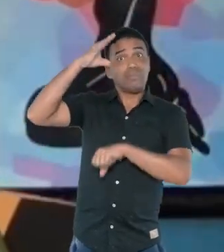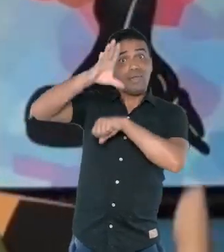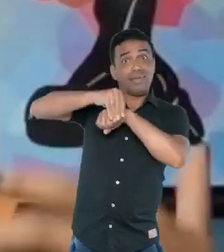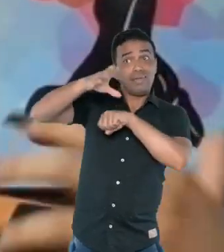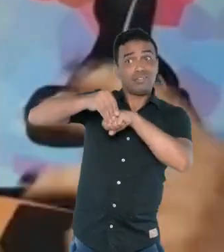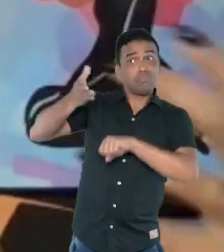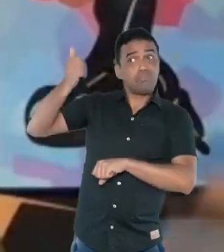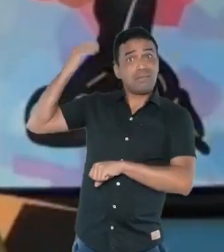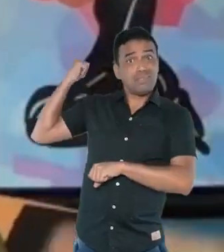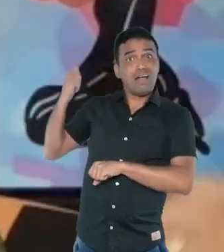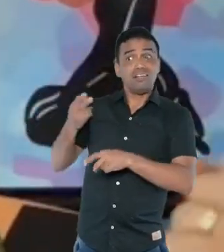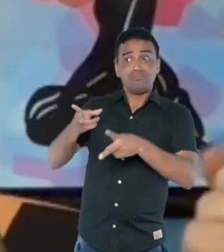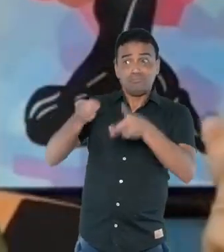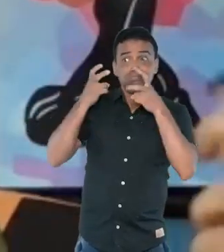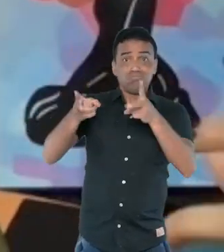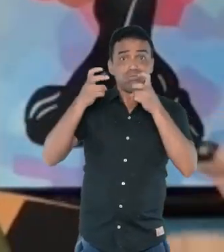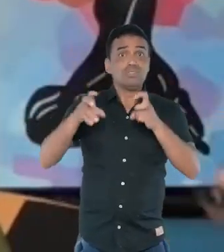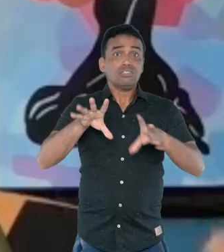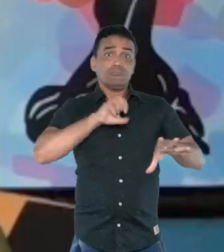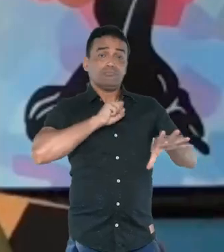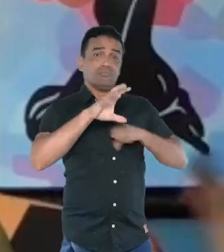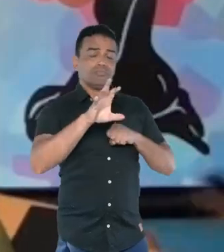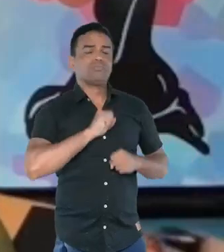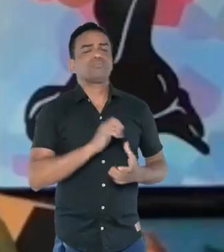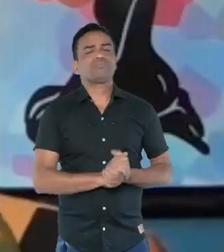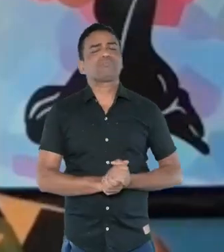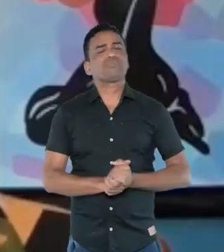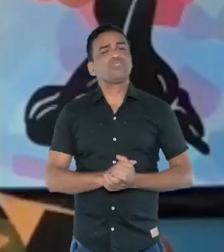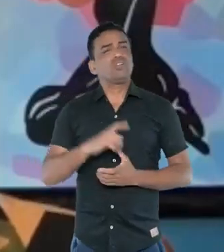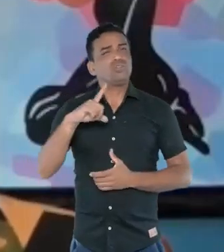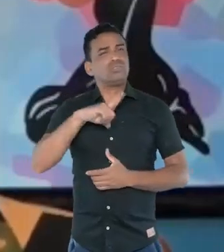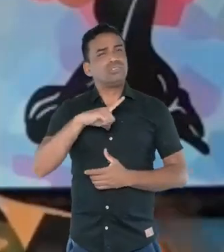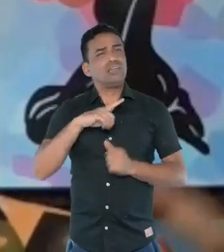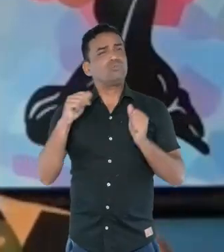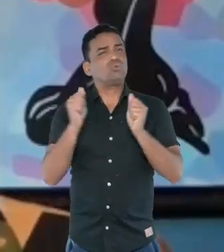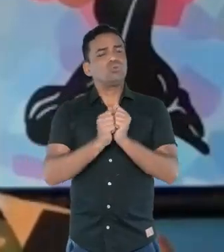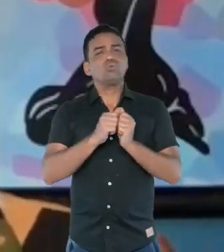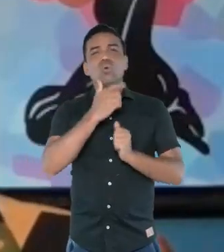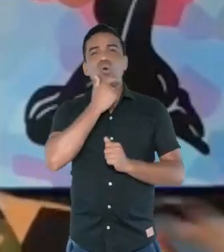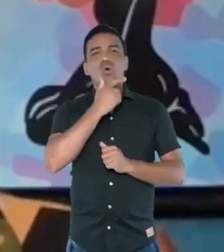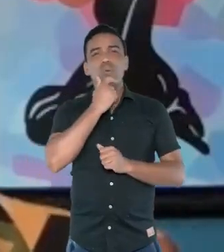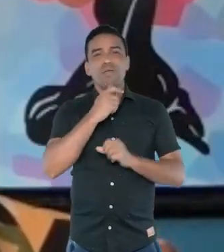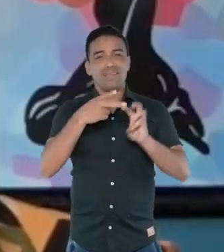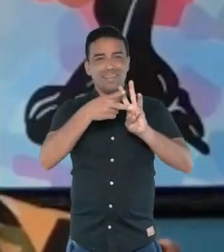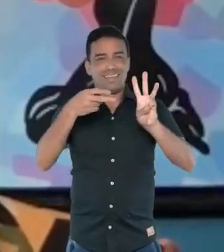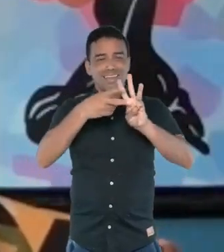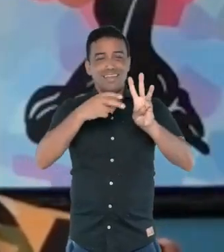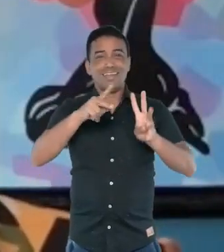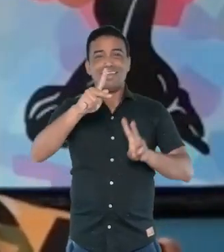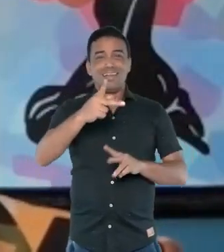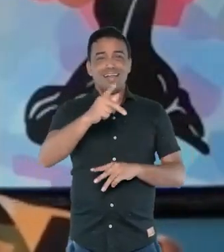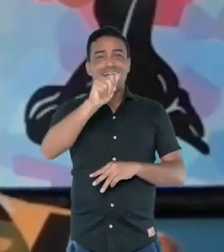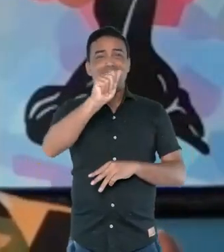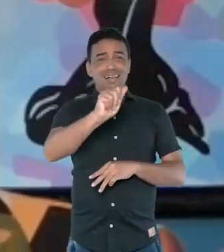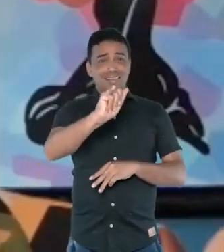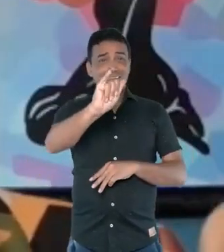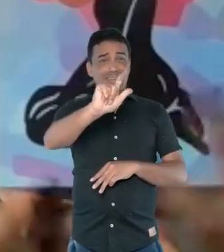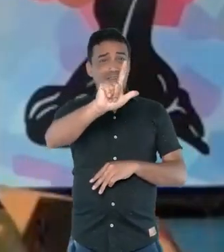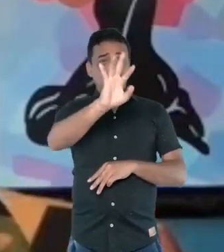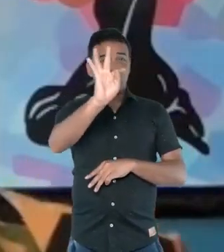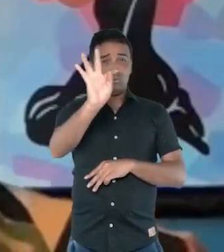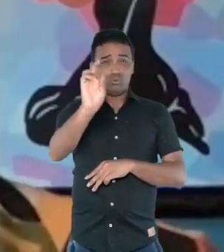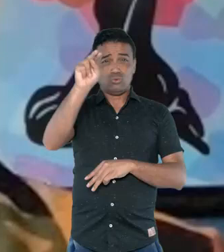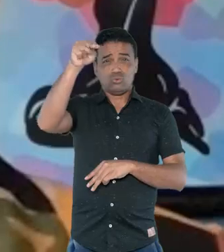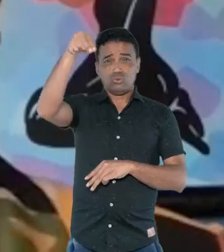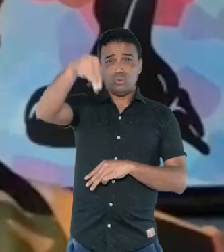resgatar saberes. Recentemente, eu estava com o Ailton Krenak, que é muito citado no meu livro também, né,